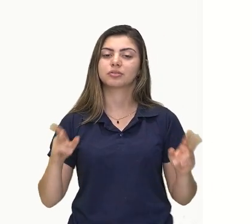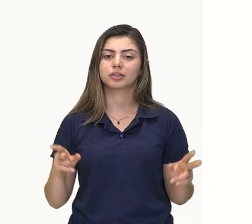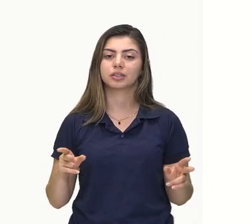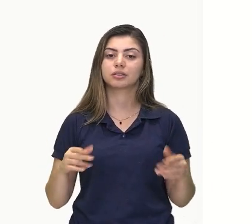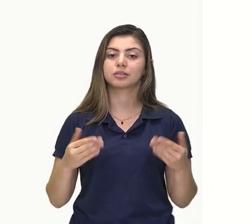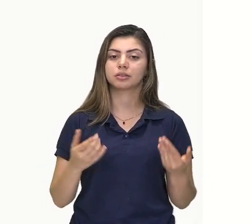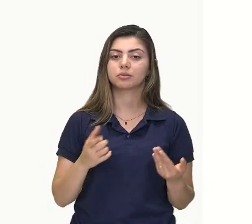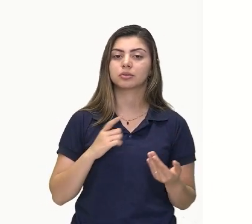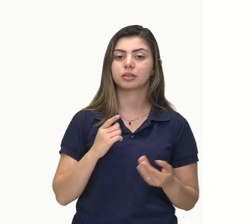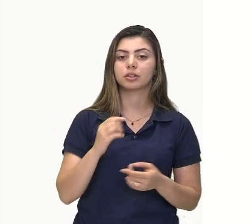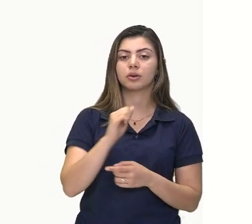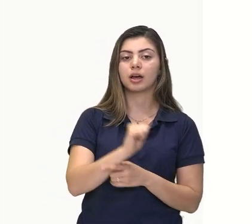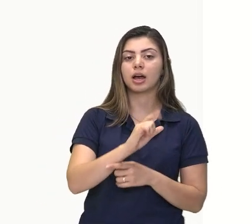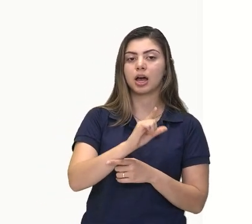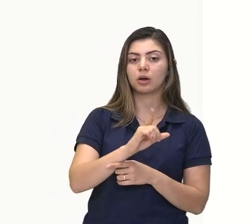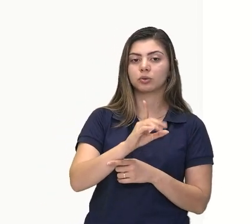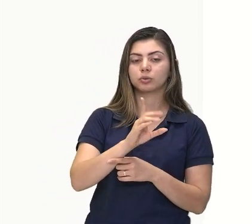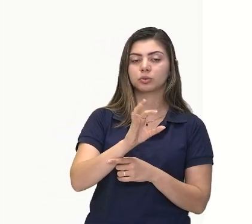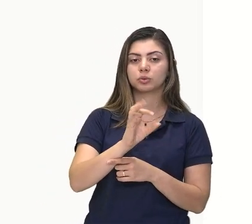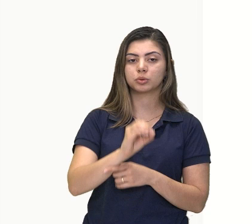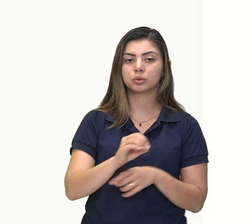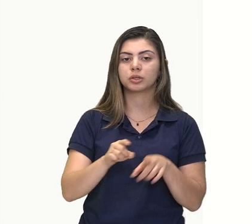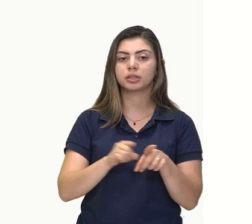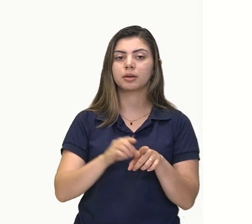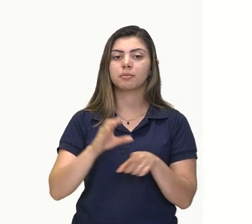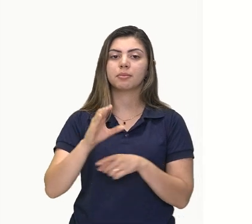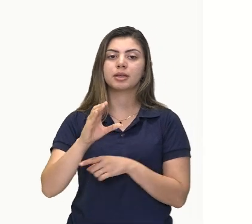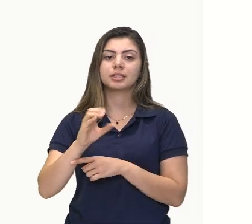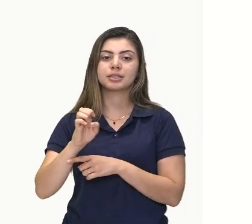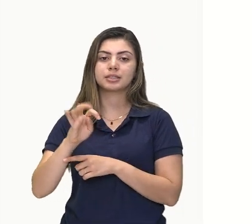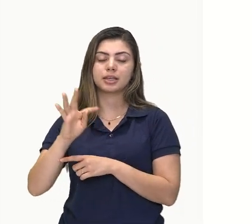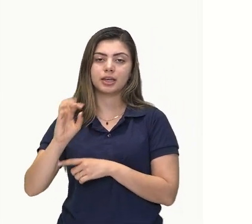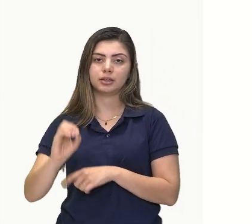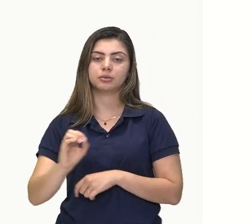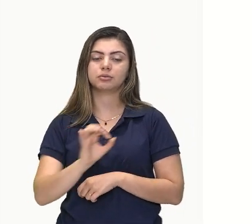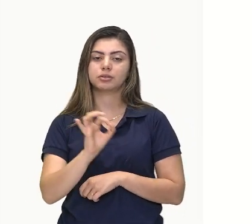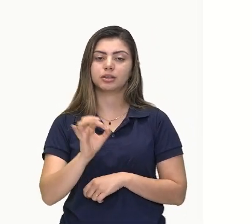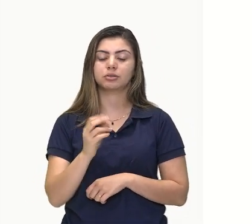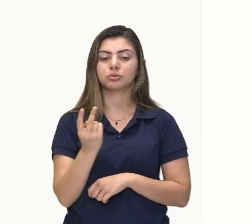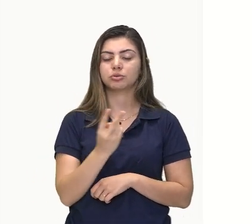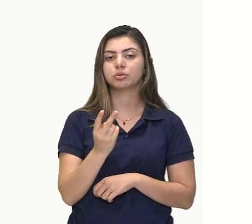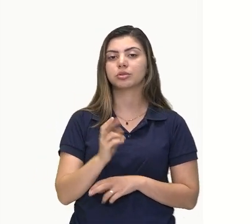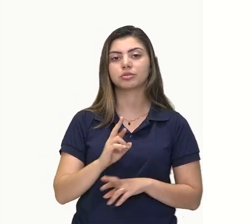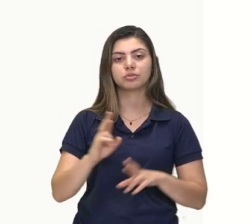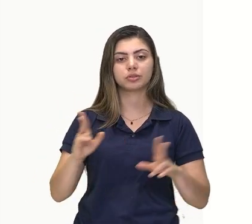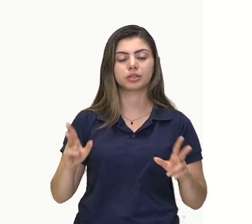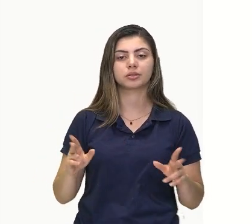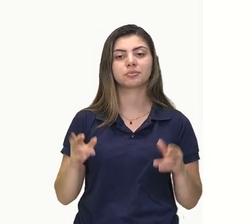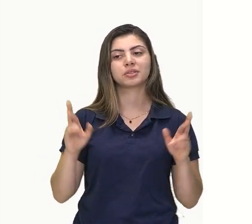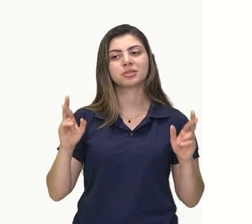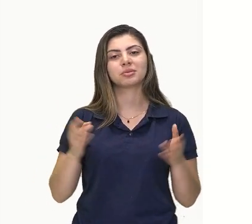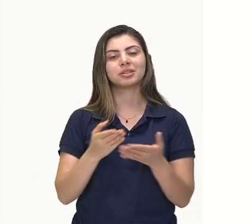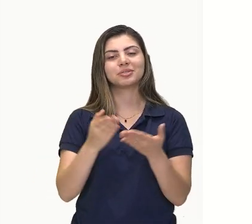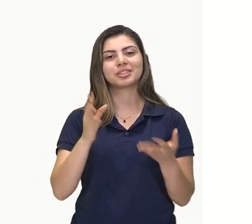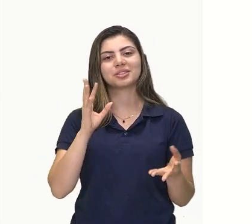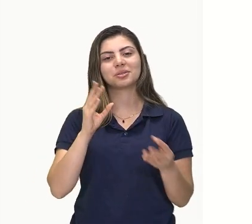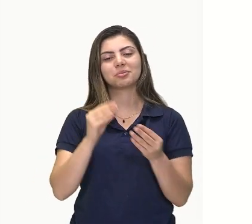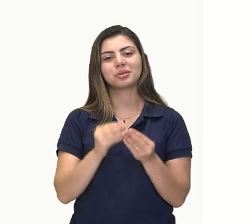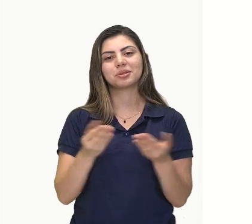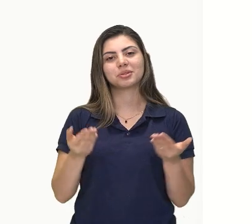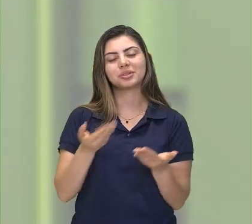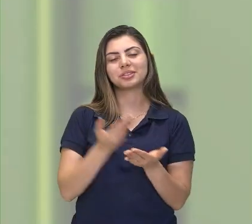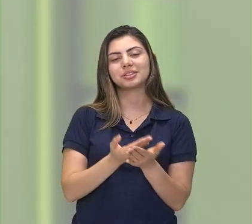o aldoenólica e o cetoenólica, tá? Espero que você tenha entendido